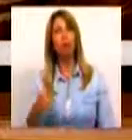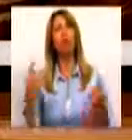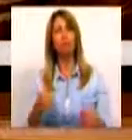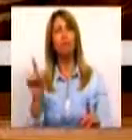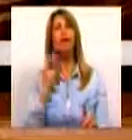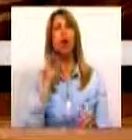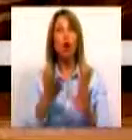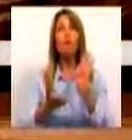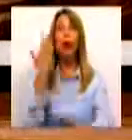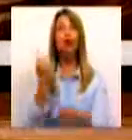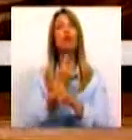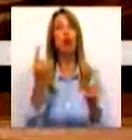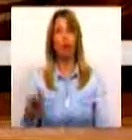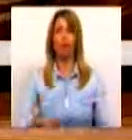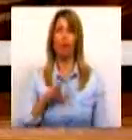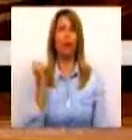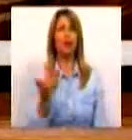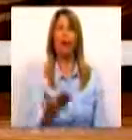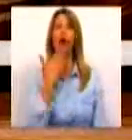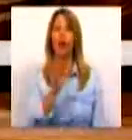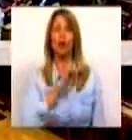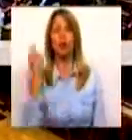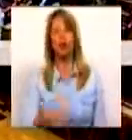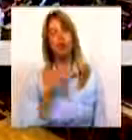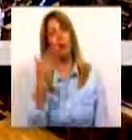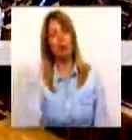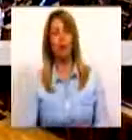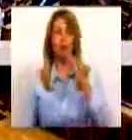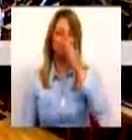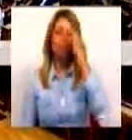valor porque dá confiança. Muito obrigado, Sr. Presidente. Muito obrigado. Senhoras...